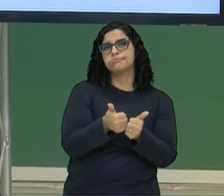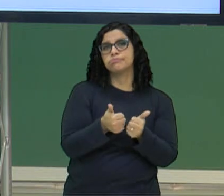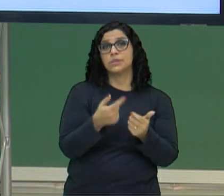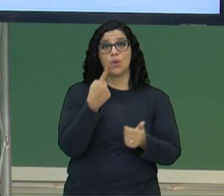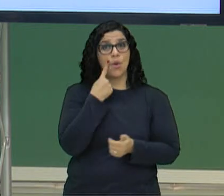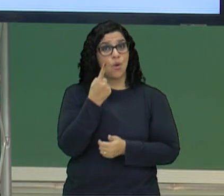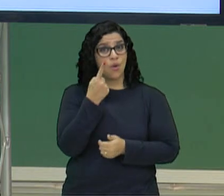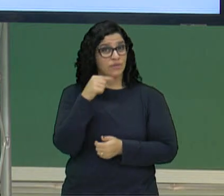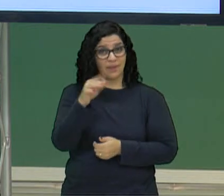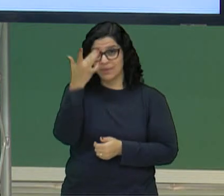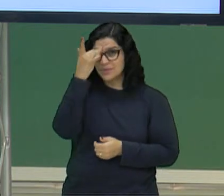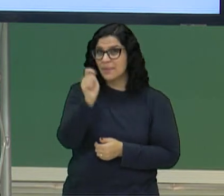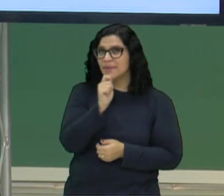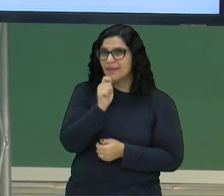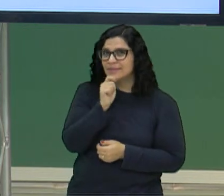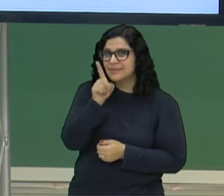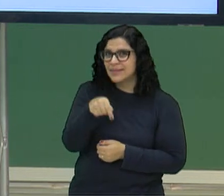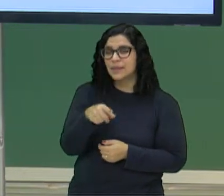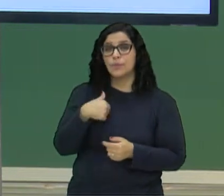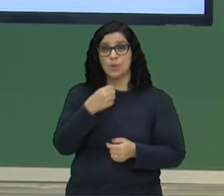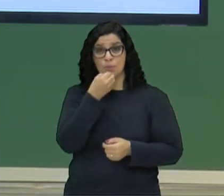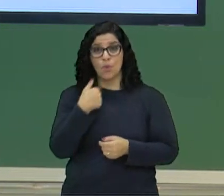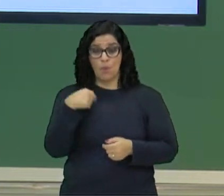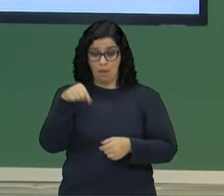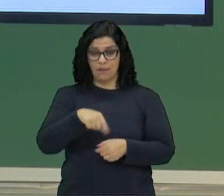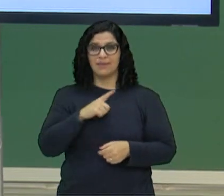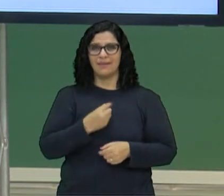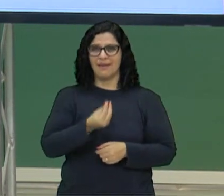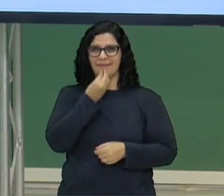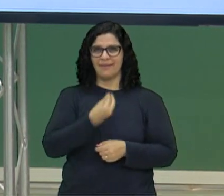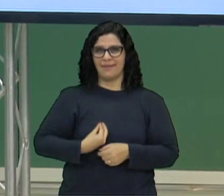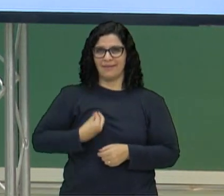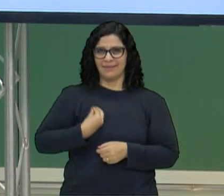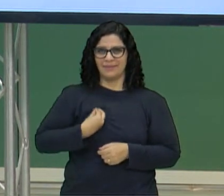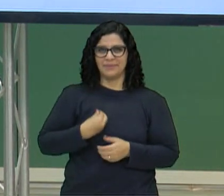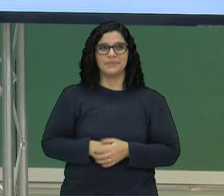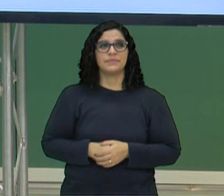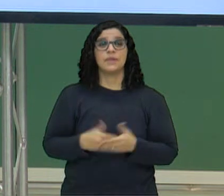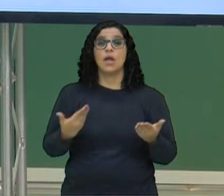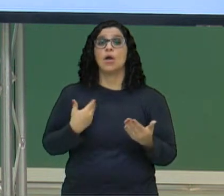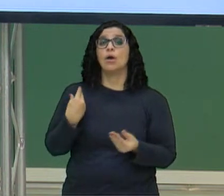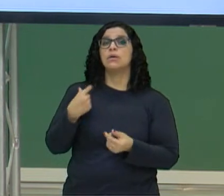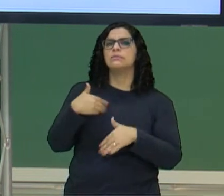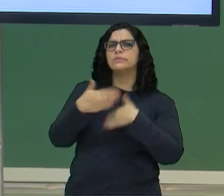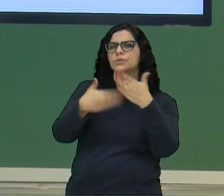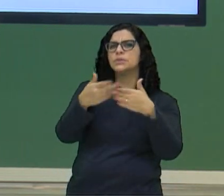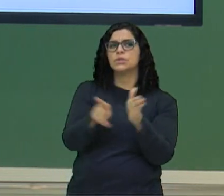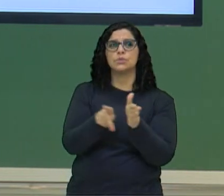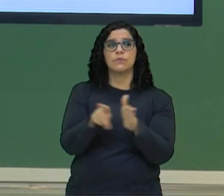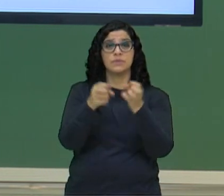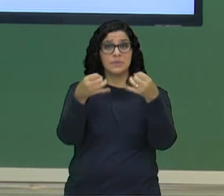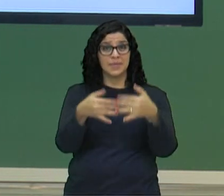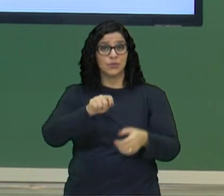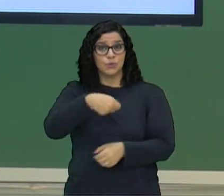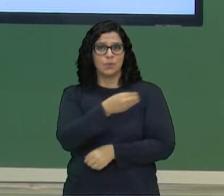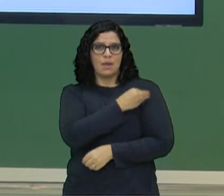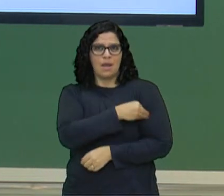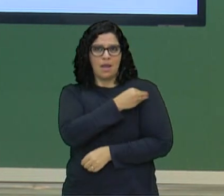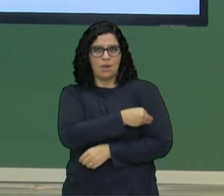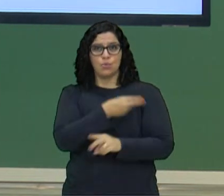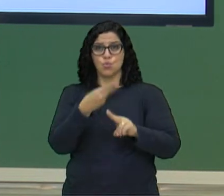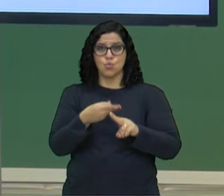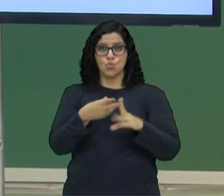Mais uma coisa que você não sabia, né? Que bom que eu não estou aqui. Vamos lá, detalhando os processos. Fermentação alcoólica, primeiro, muito